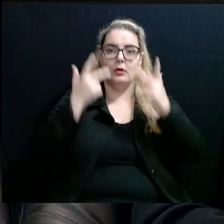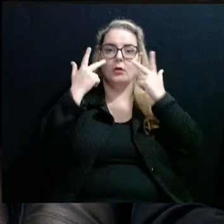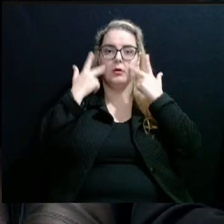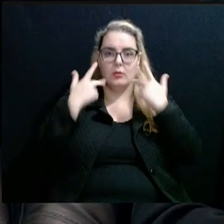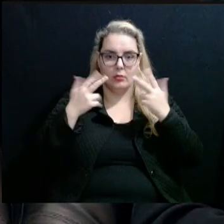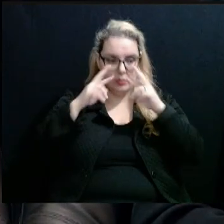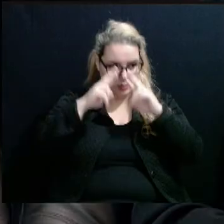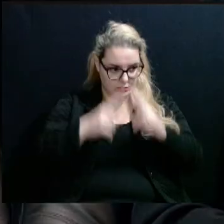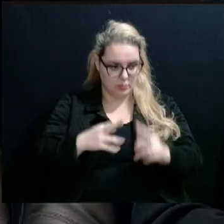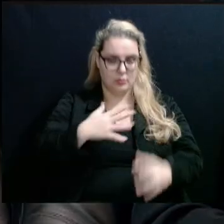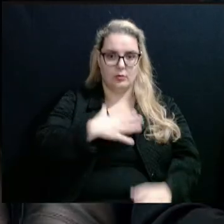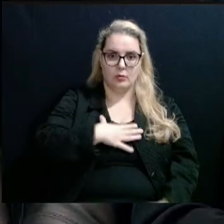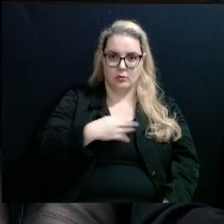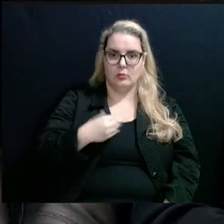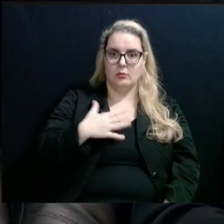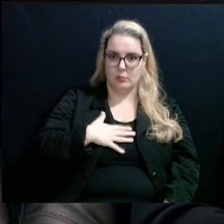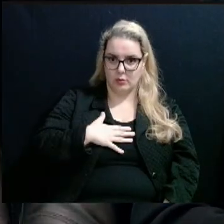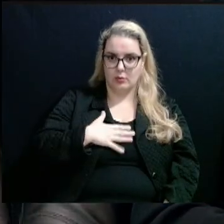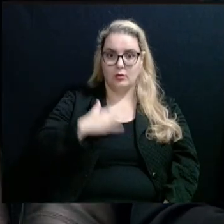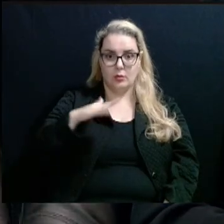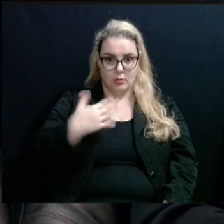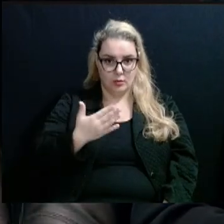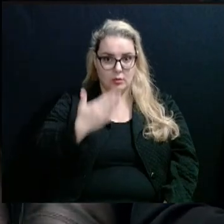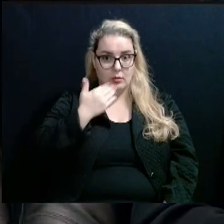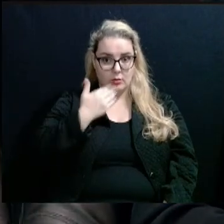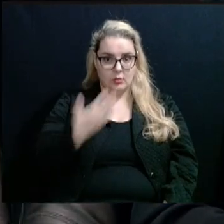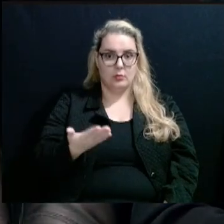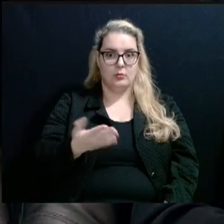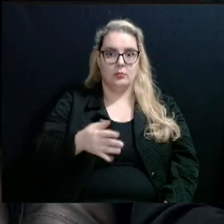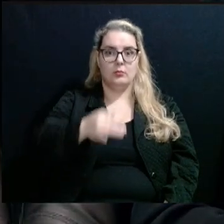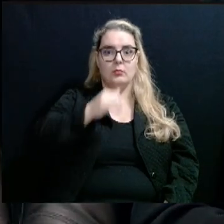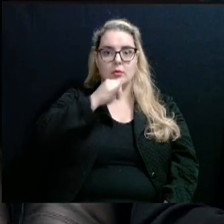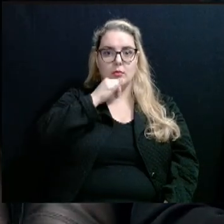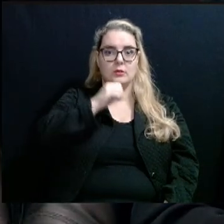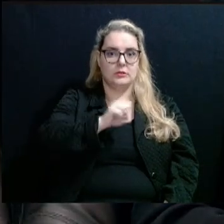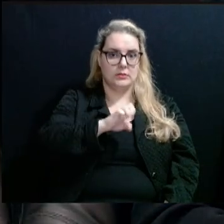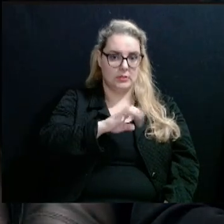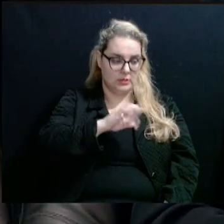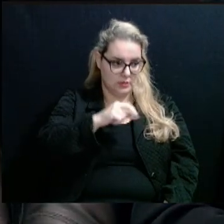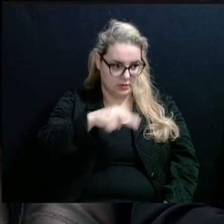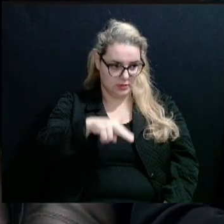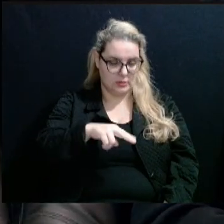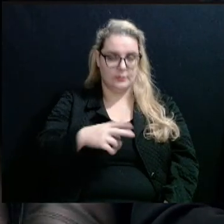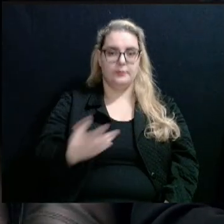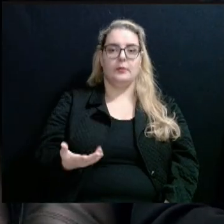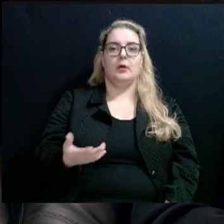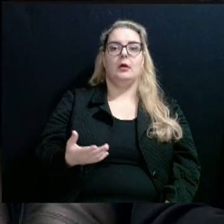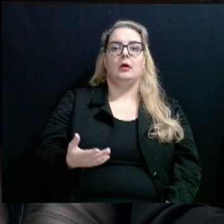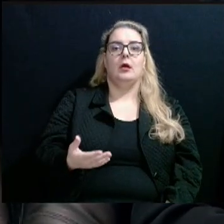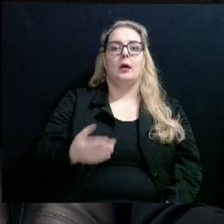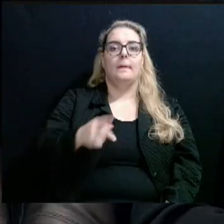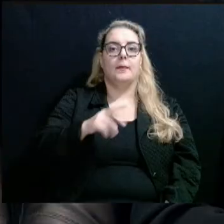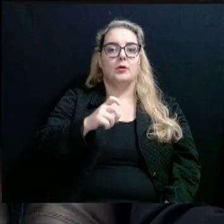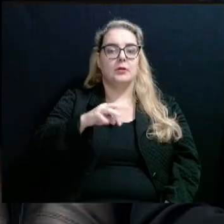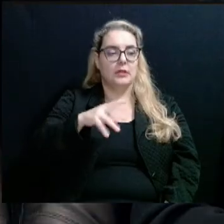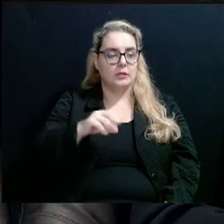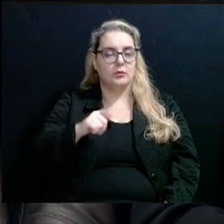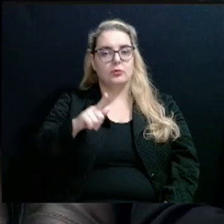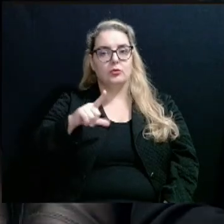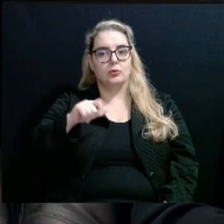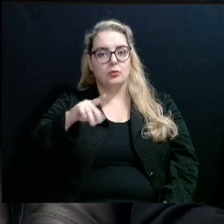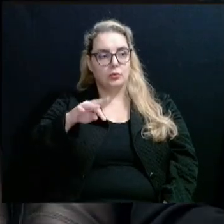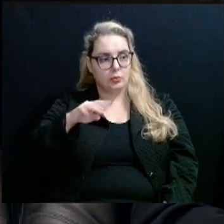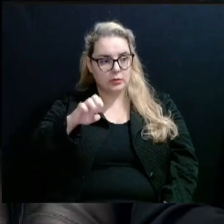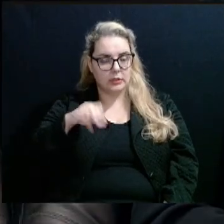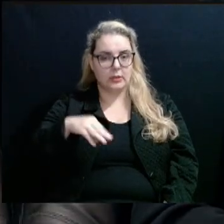filho. Porque quando a gente vai comer, por exemplo, um seitan, que é a proteína do glúten, ou quando a gente vai comer a proteína texturizada de soja, a gente chama